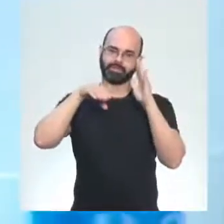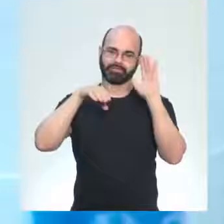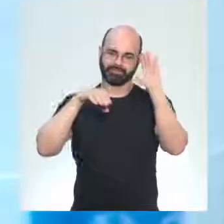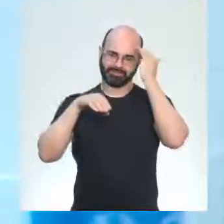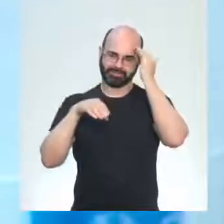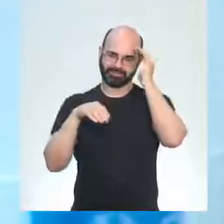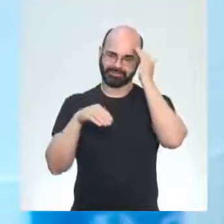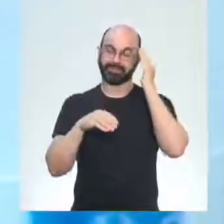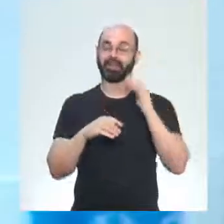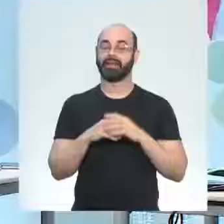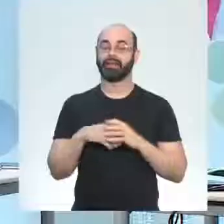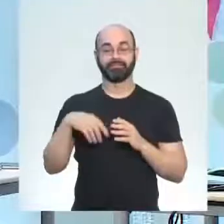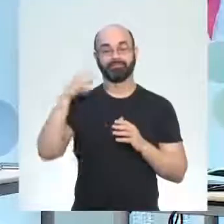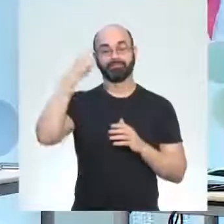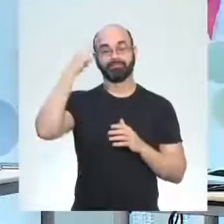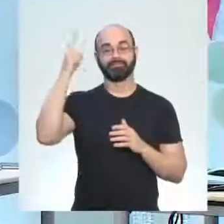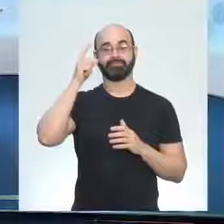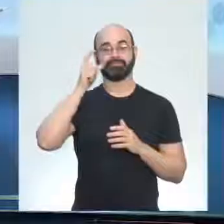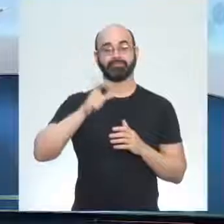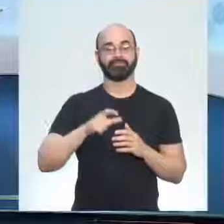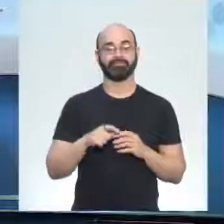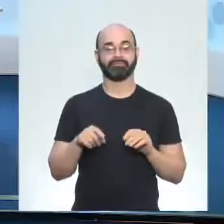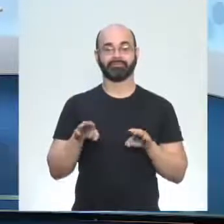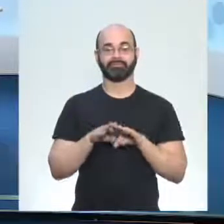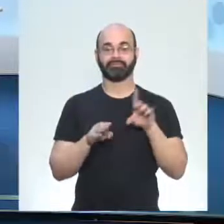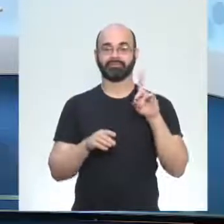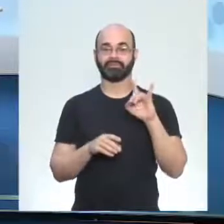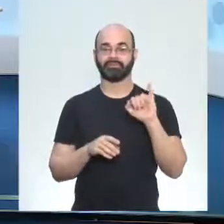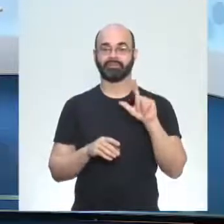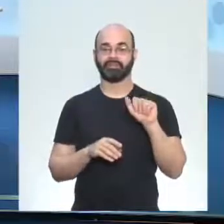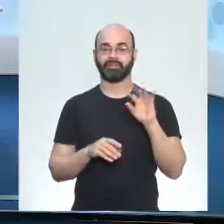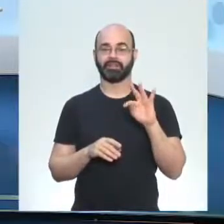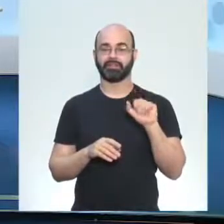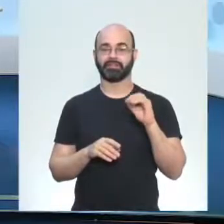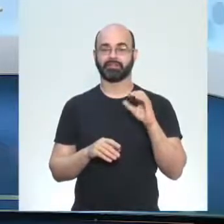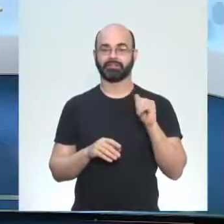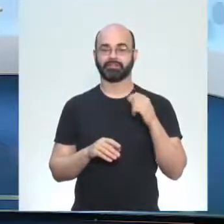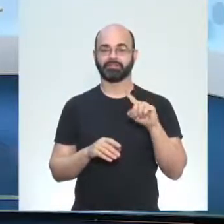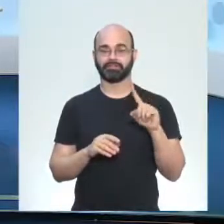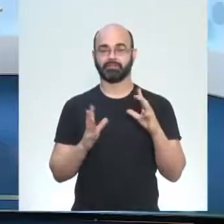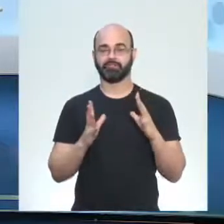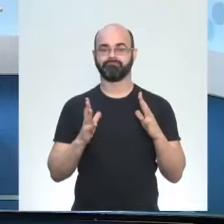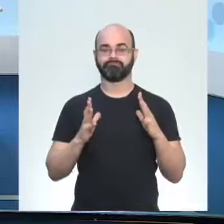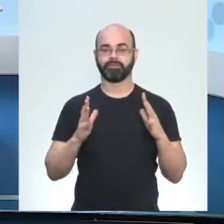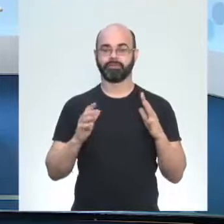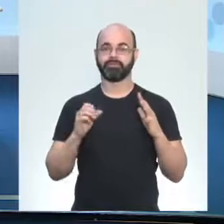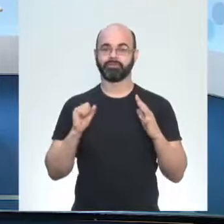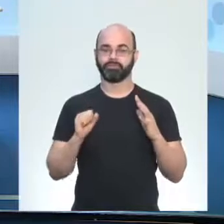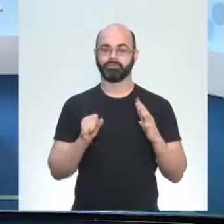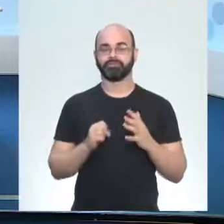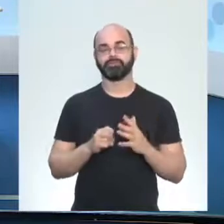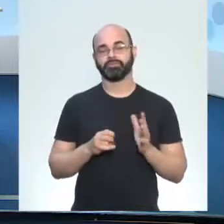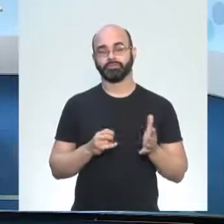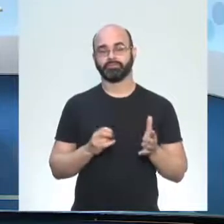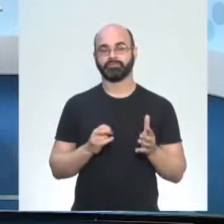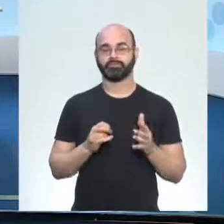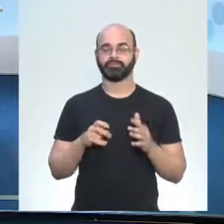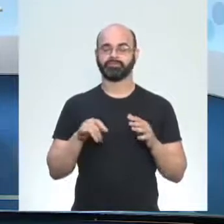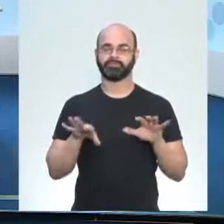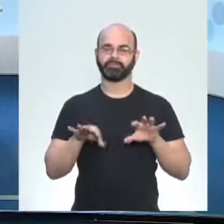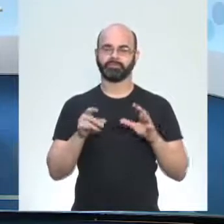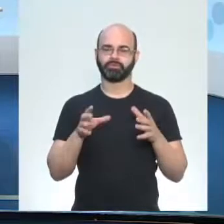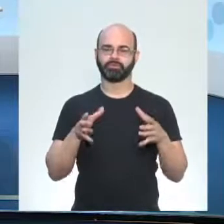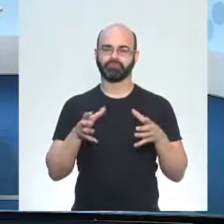certo? É isso. Deram a ideia também da dilatação. Pode ser a também dilatação, do será? líquido, No caso aí, seria a contração, Ivan,